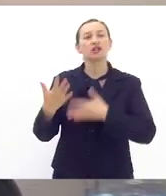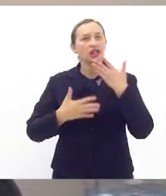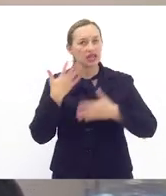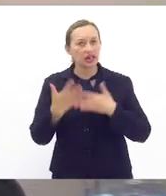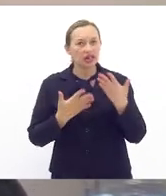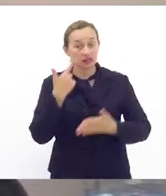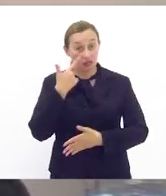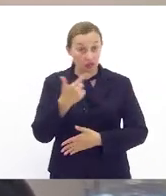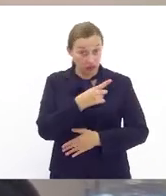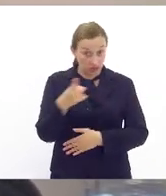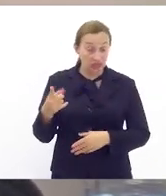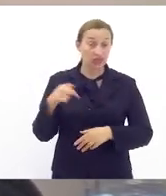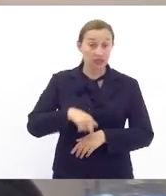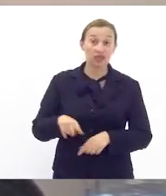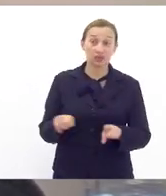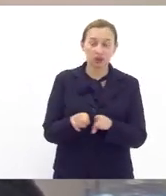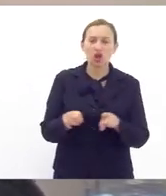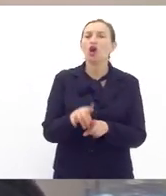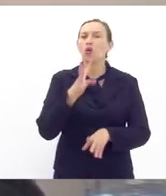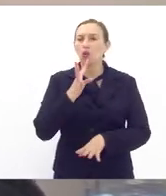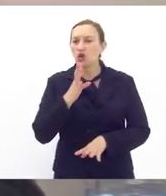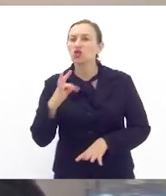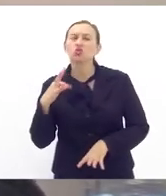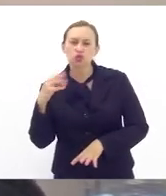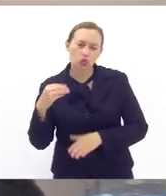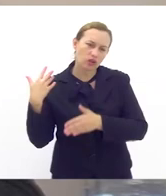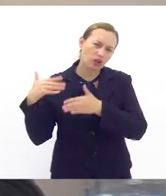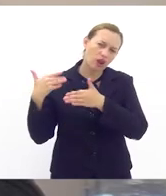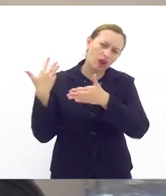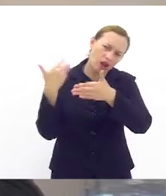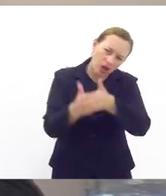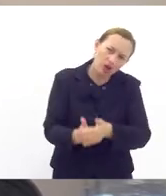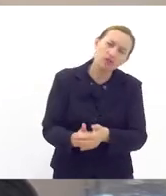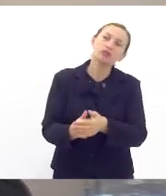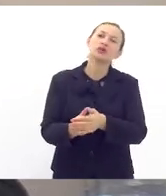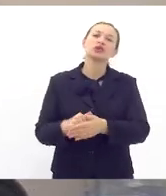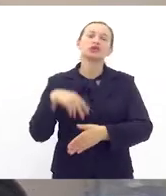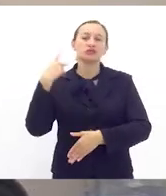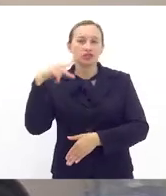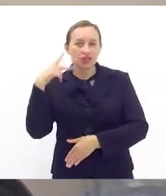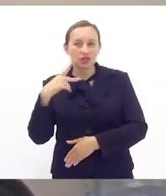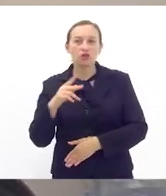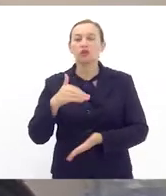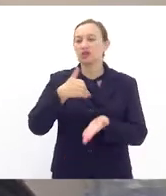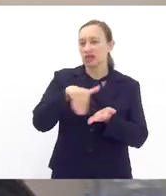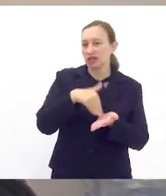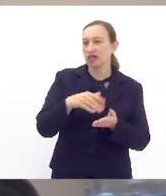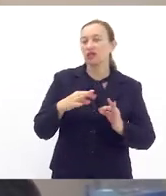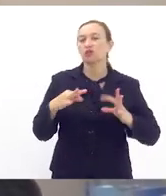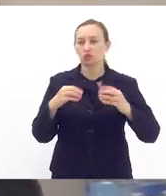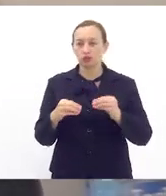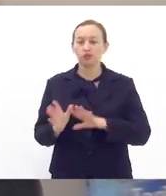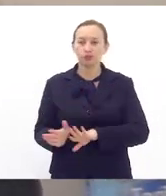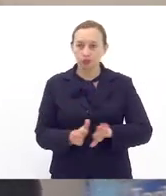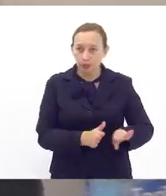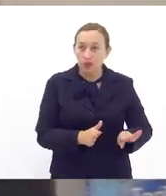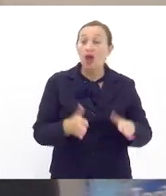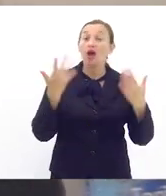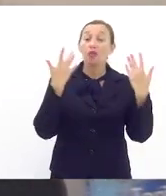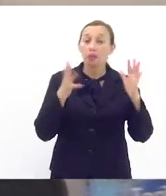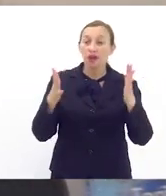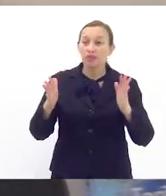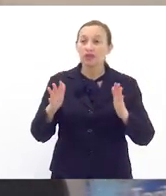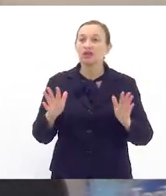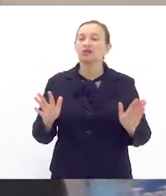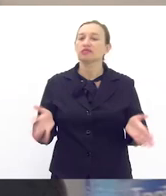Thiago Rangel mas conheço todos de longa data de mandato de vereadores que o secretários é parabenizar